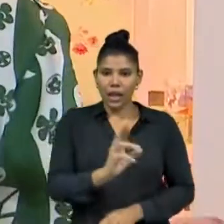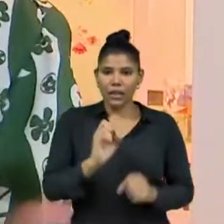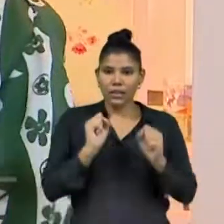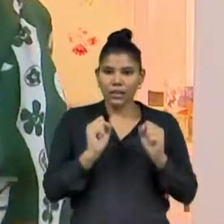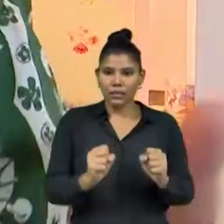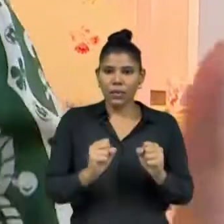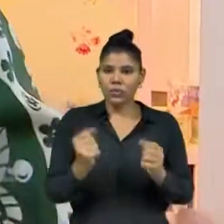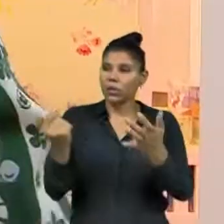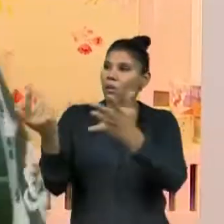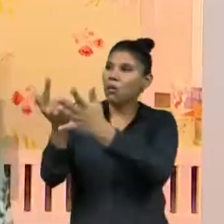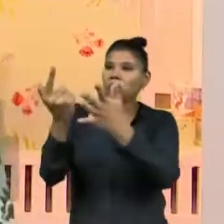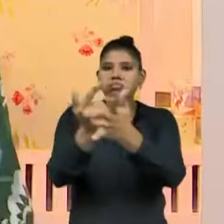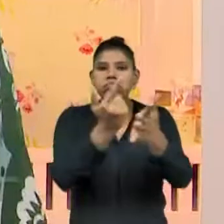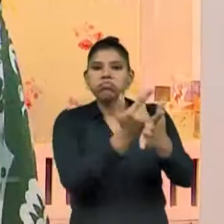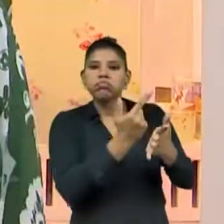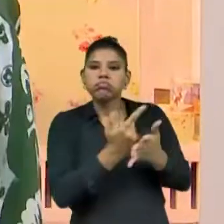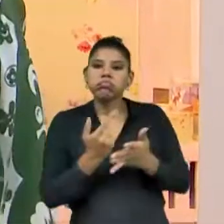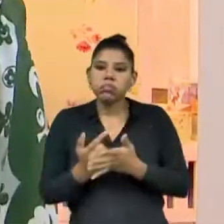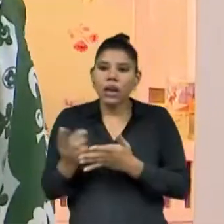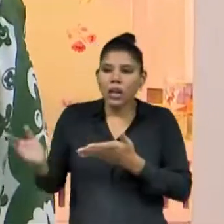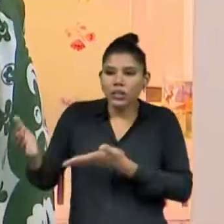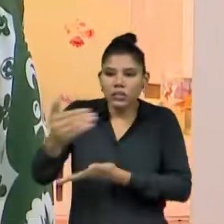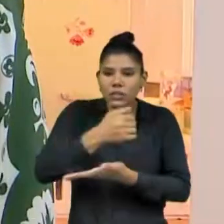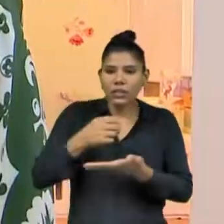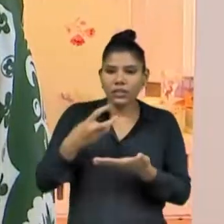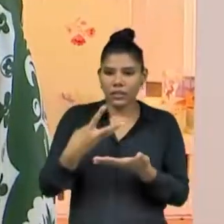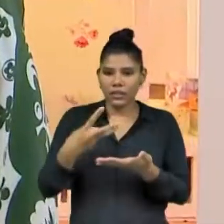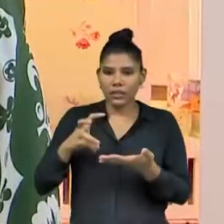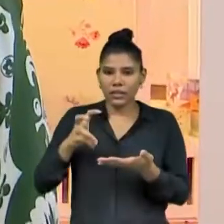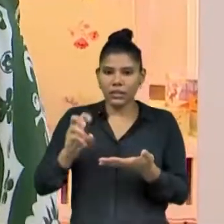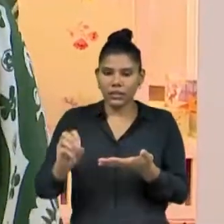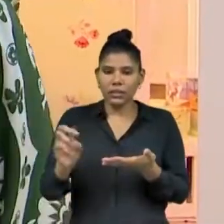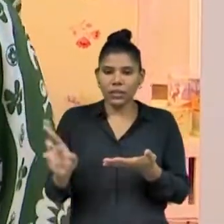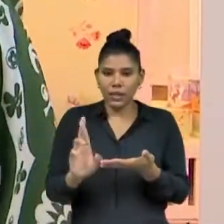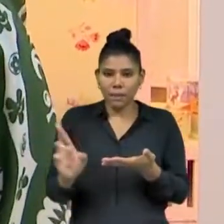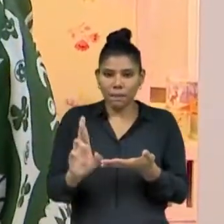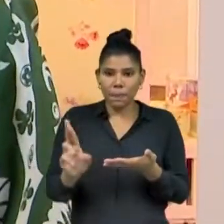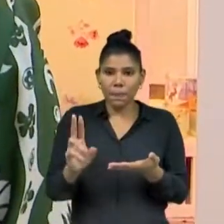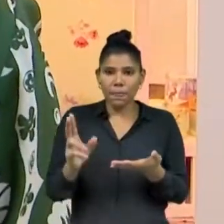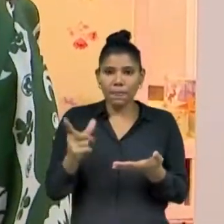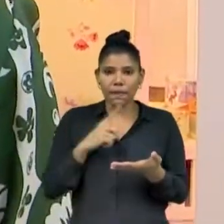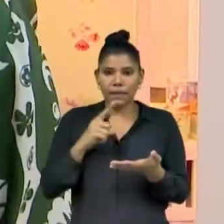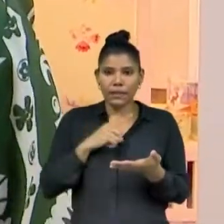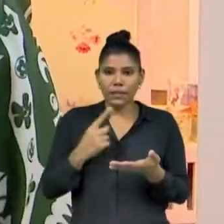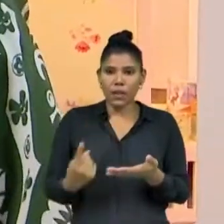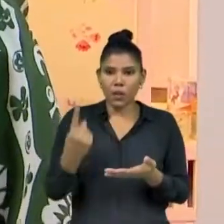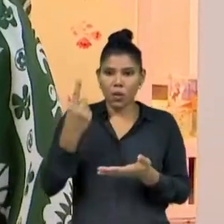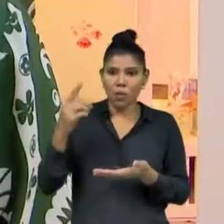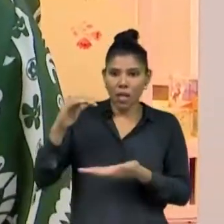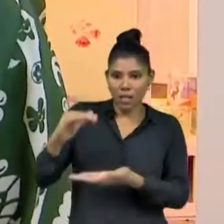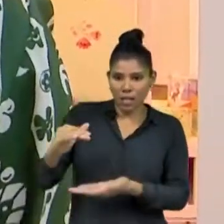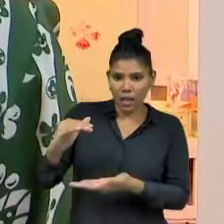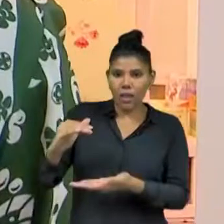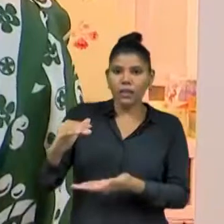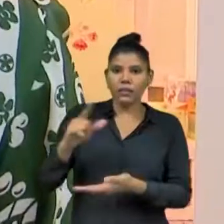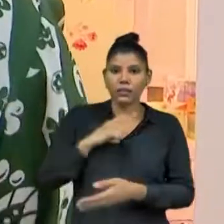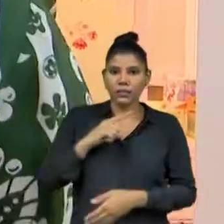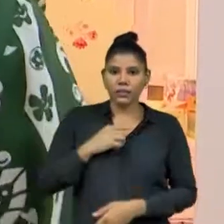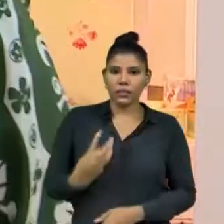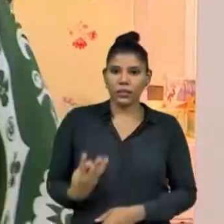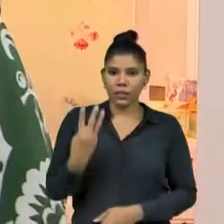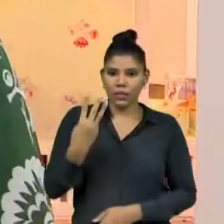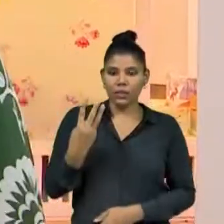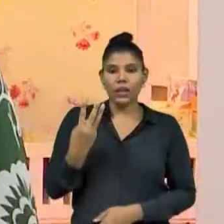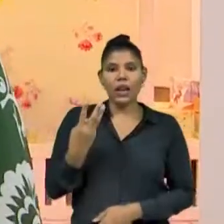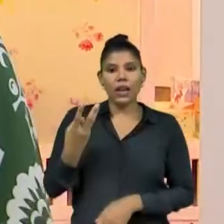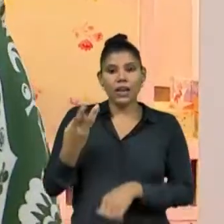loja, 50 em outra, fazer um supermercado. A cada R$ 350 em compras, você ganha uma lata colecionável com 3 sabonetes da Natura dentro. Então